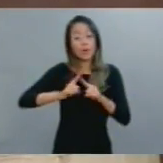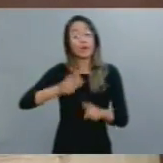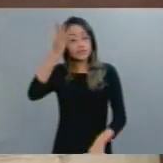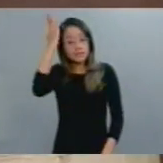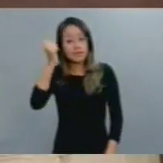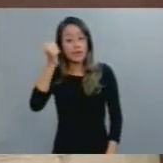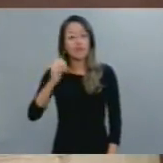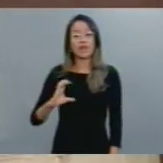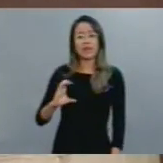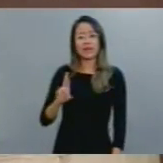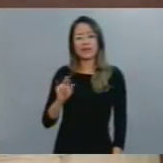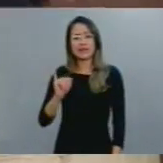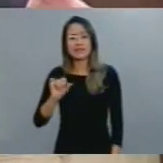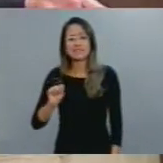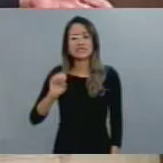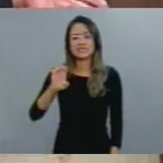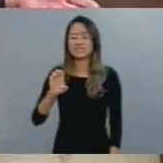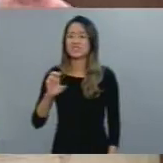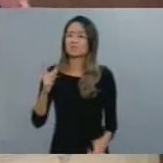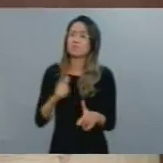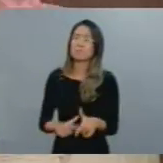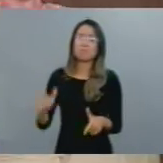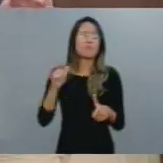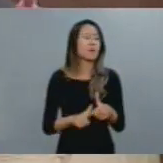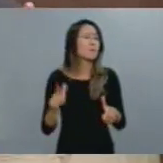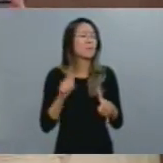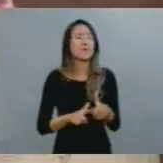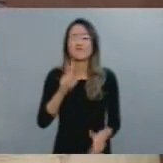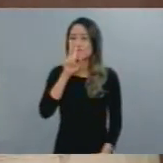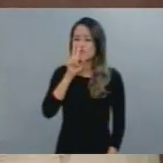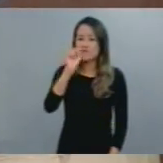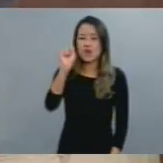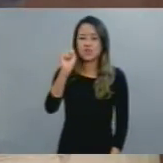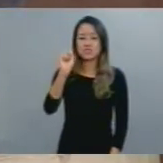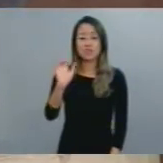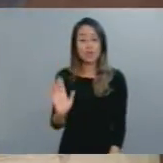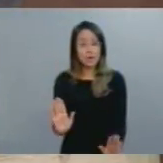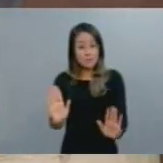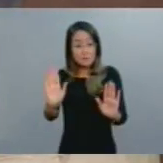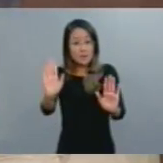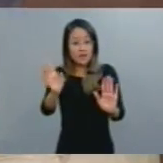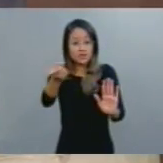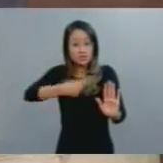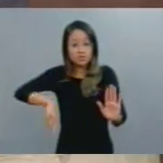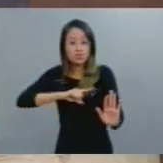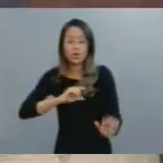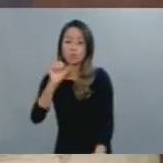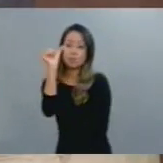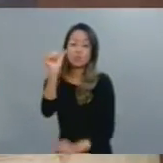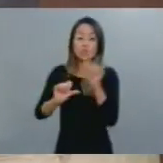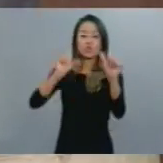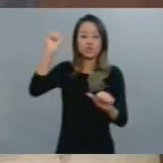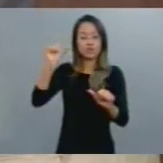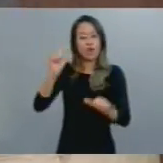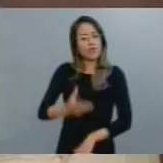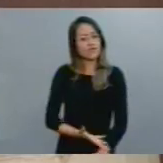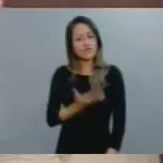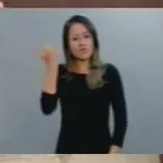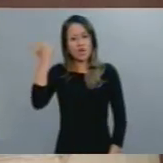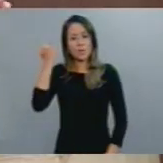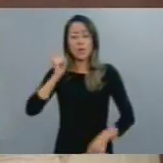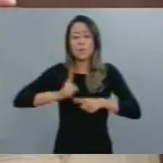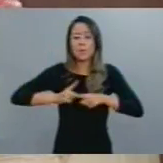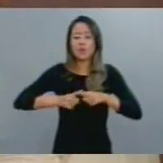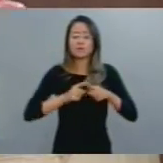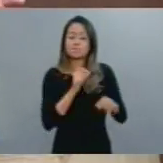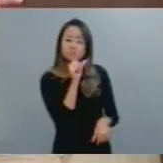de uma reforma política profunda, que nos permitisse a desprivatização da política, a